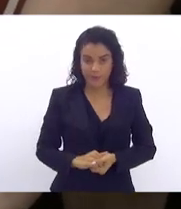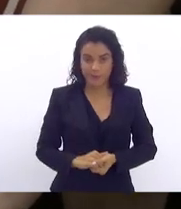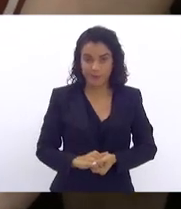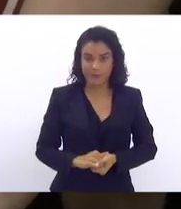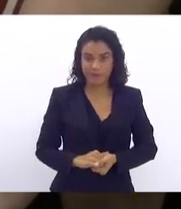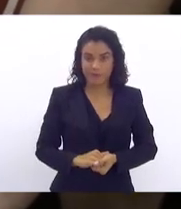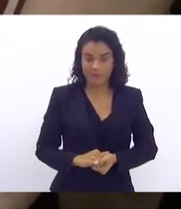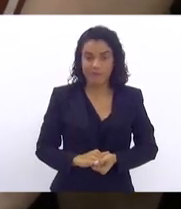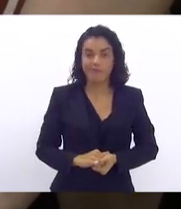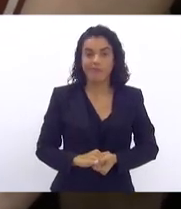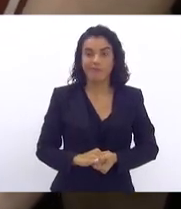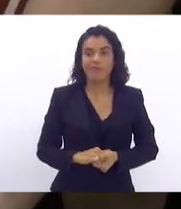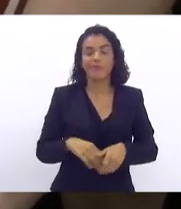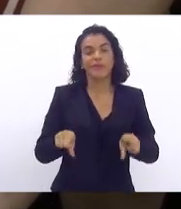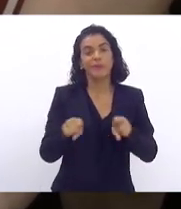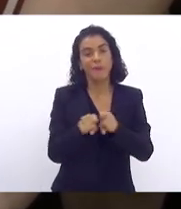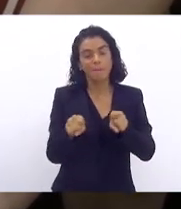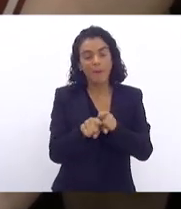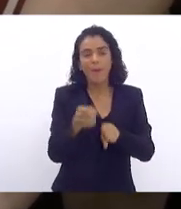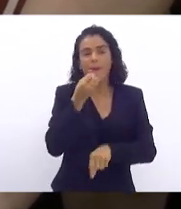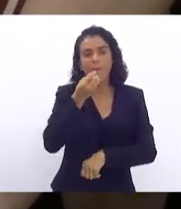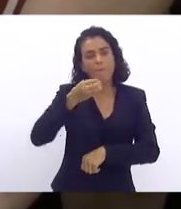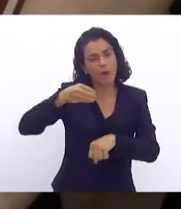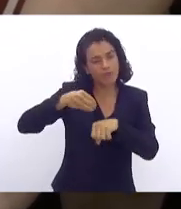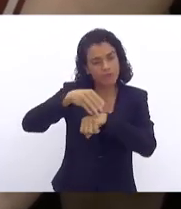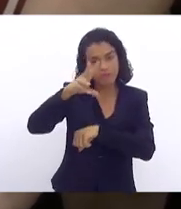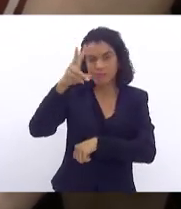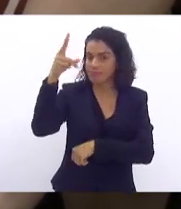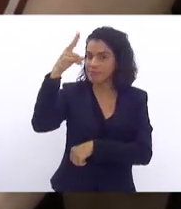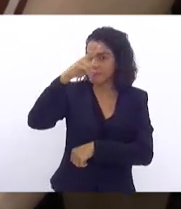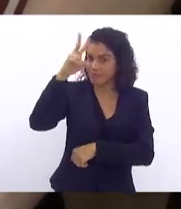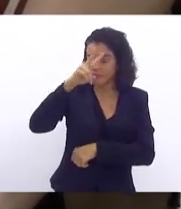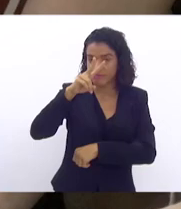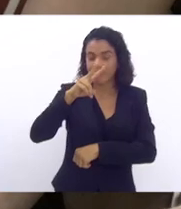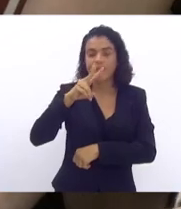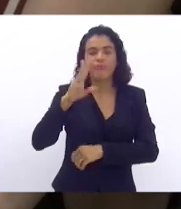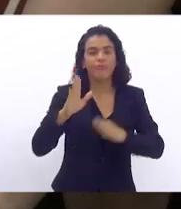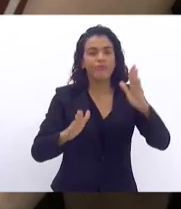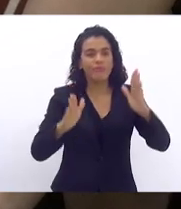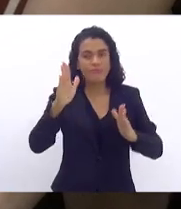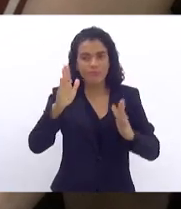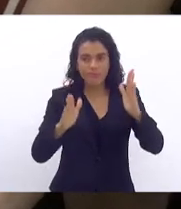Cumpre lembrar, senhor presidente, que quando